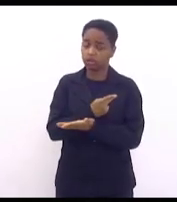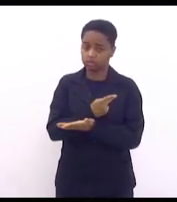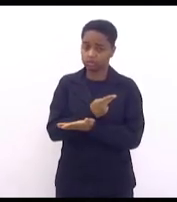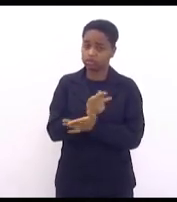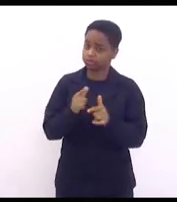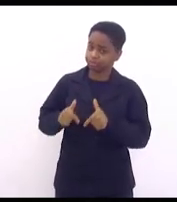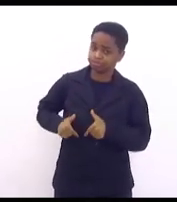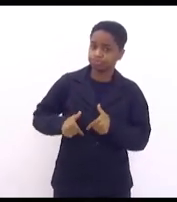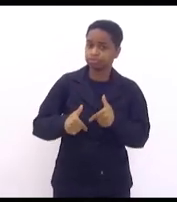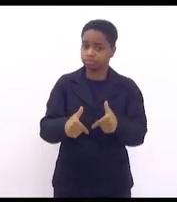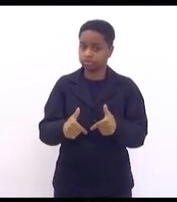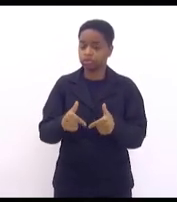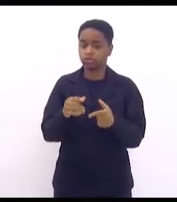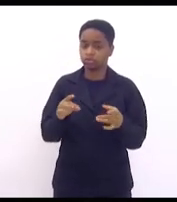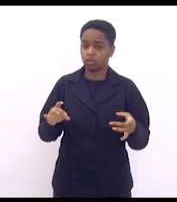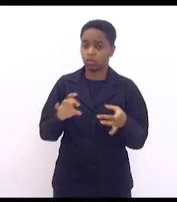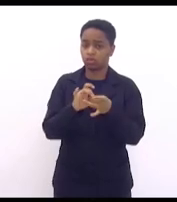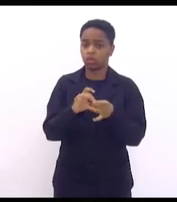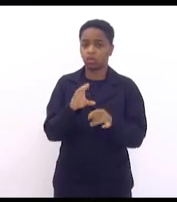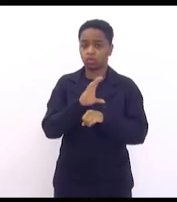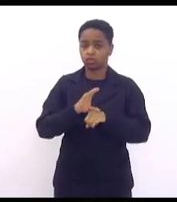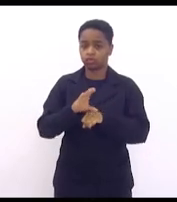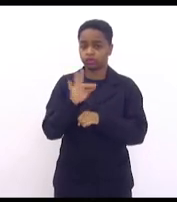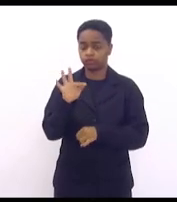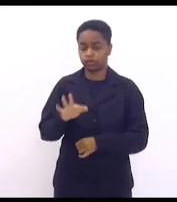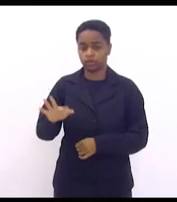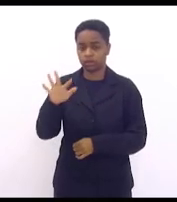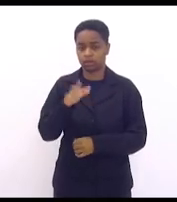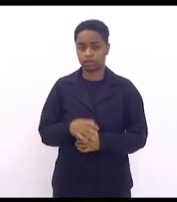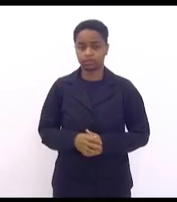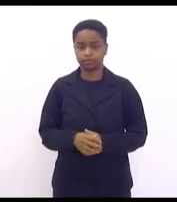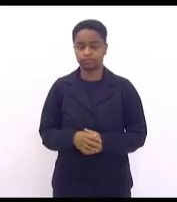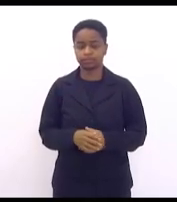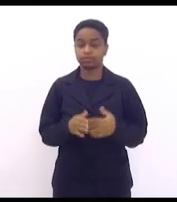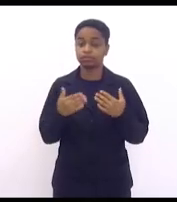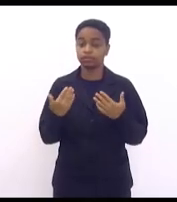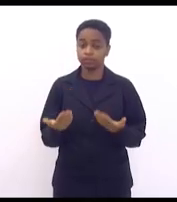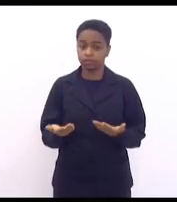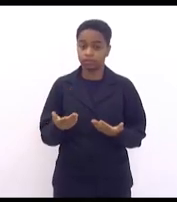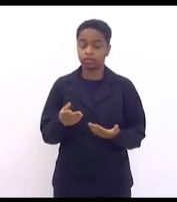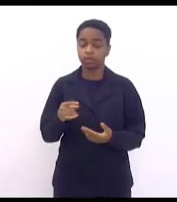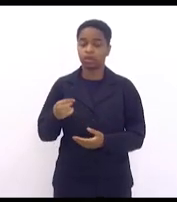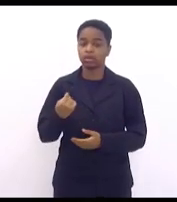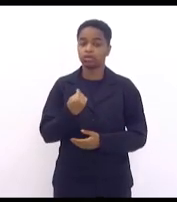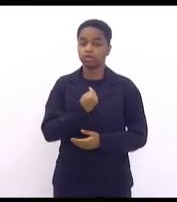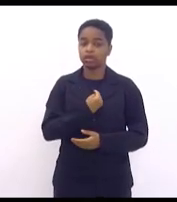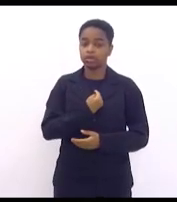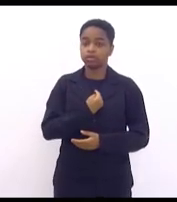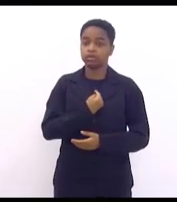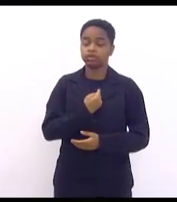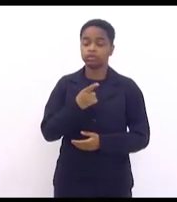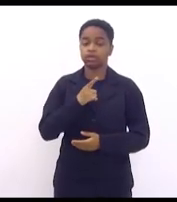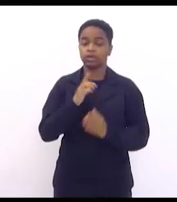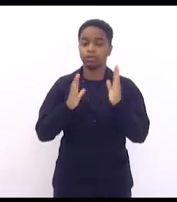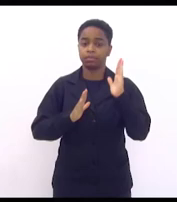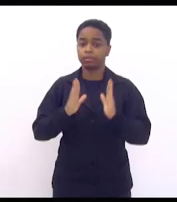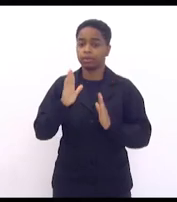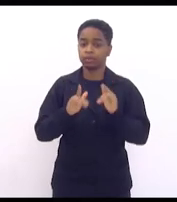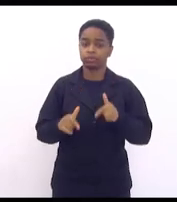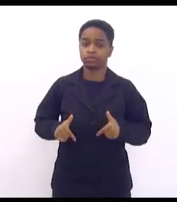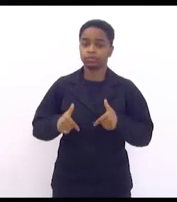ampla nos moldes da Constituição Federal. E nós saímos de um período de intervenção em